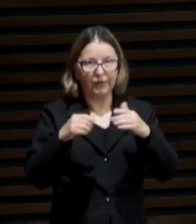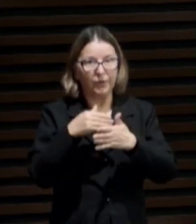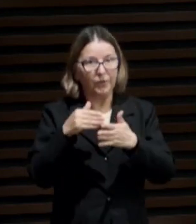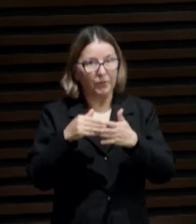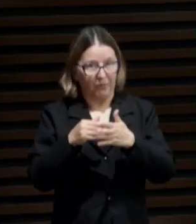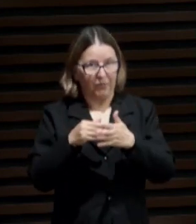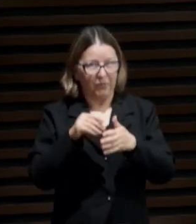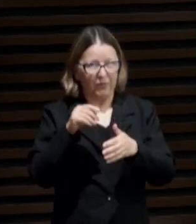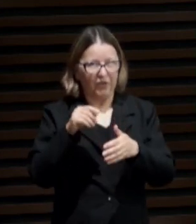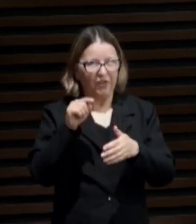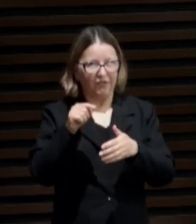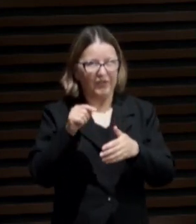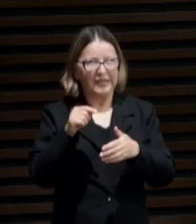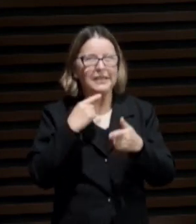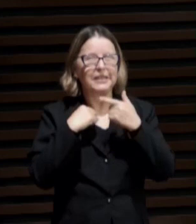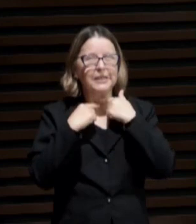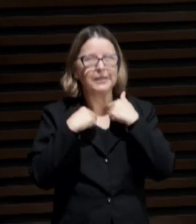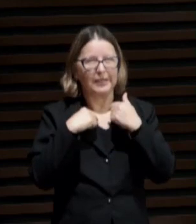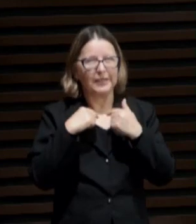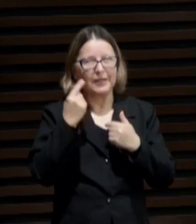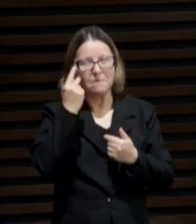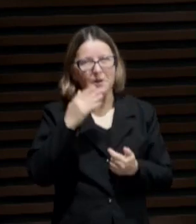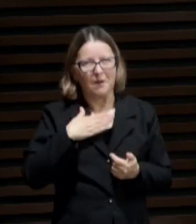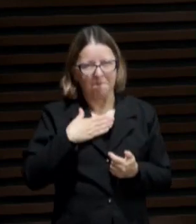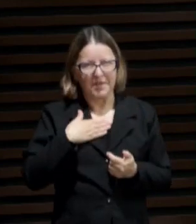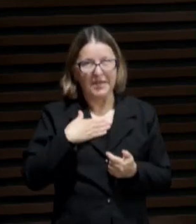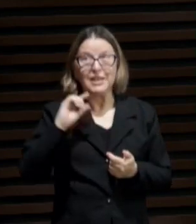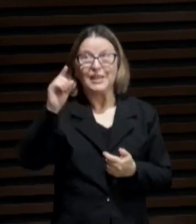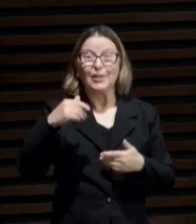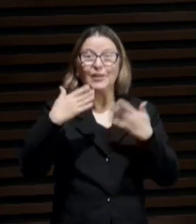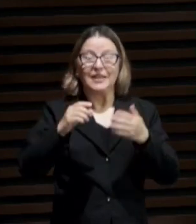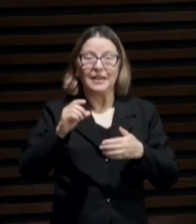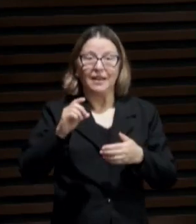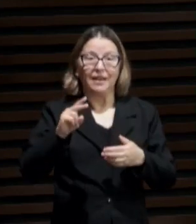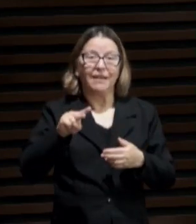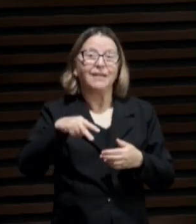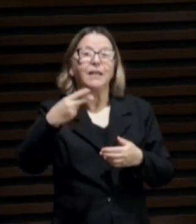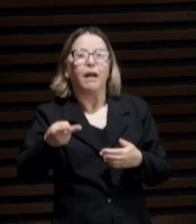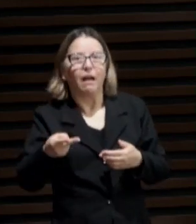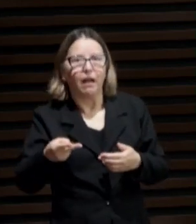Aí eu falei, vai língua preta. Agora, veio de mal dizer, abençoa o peão.